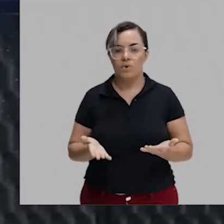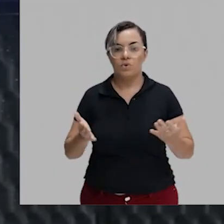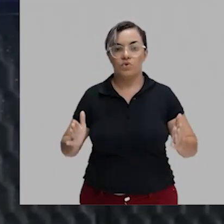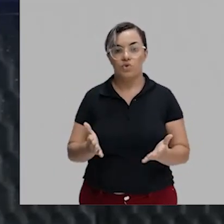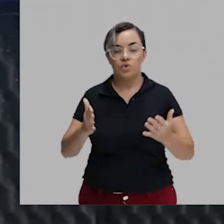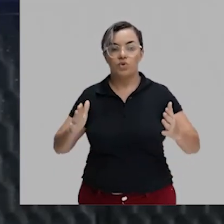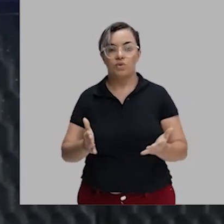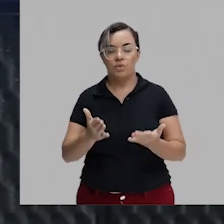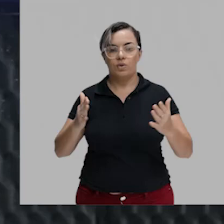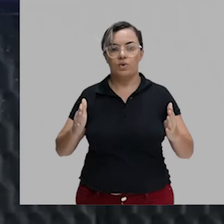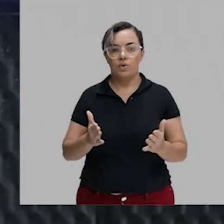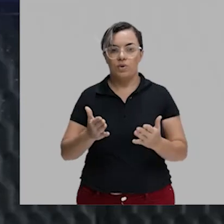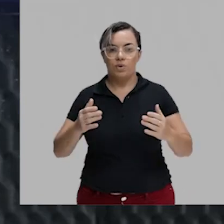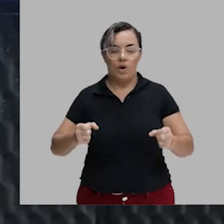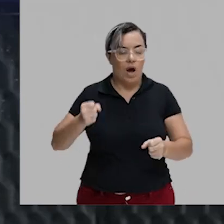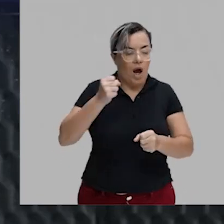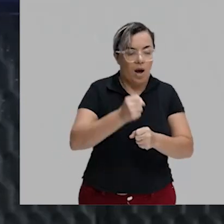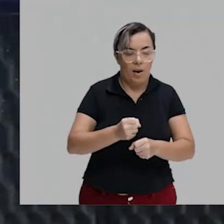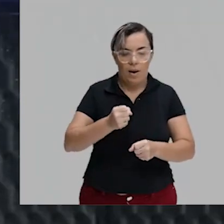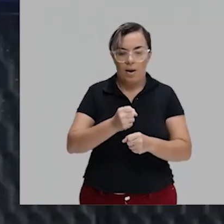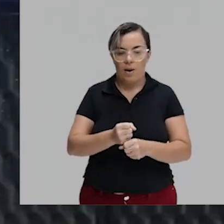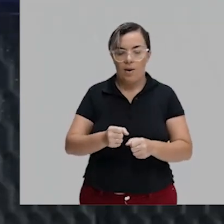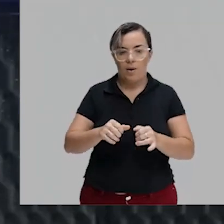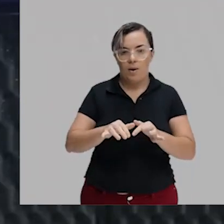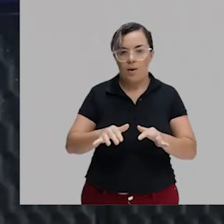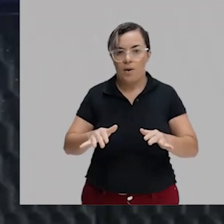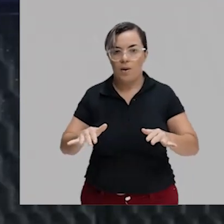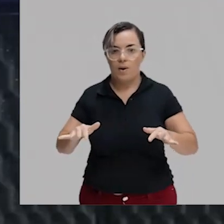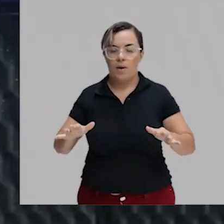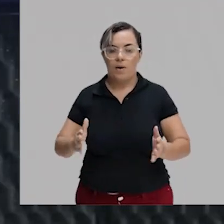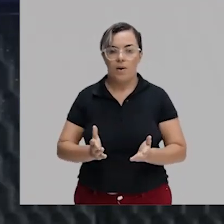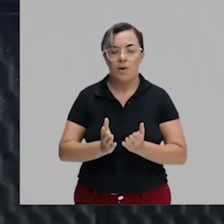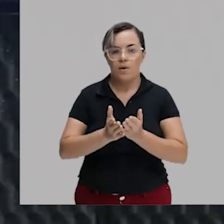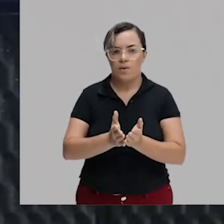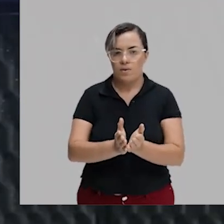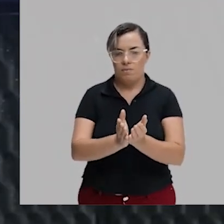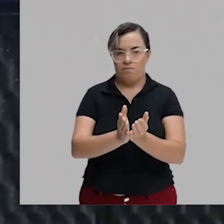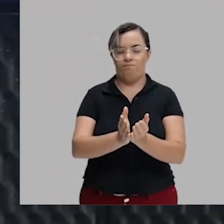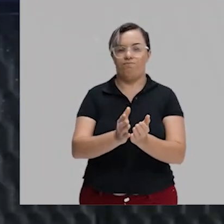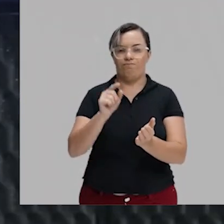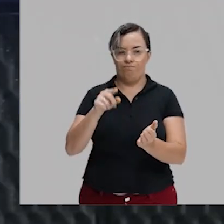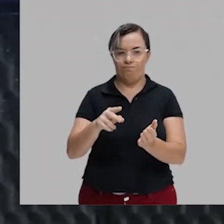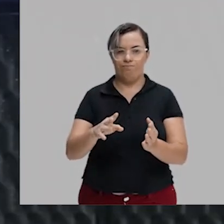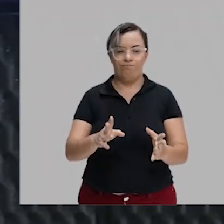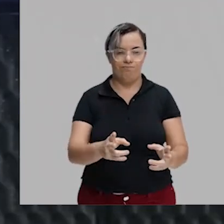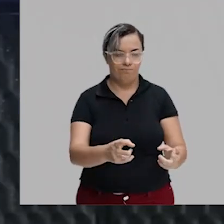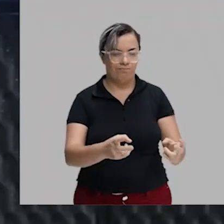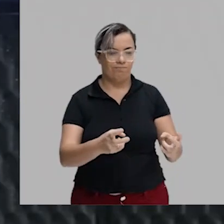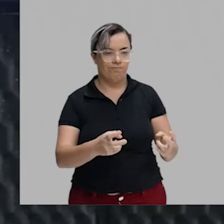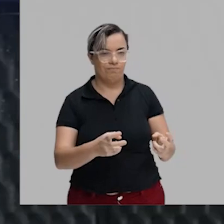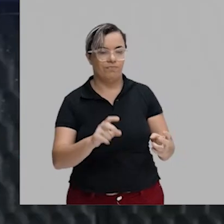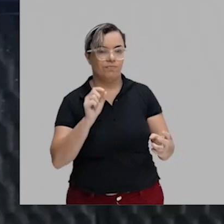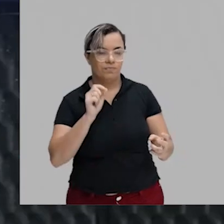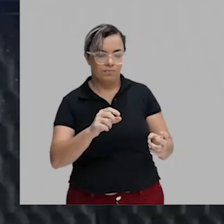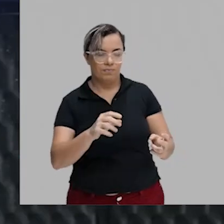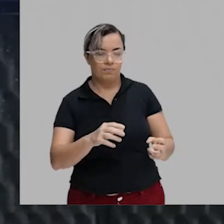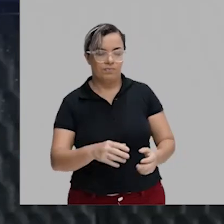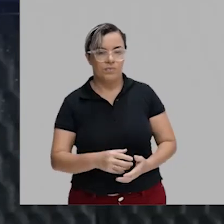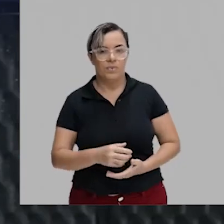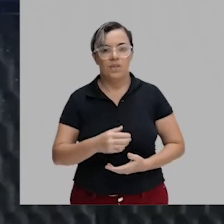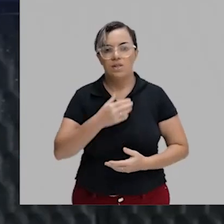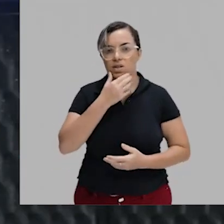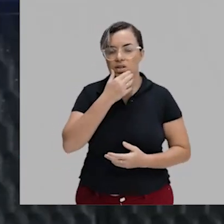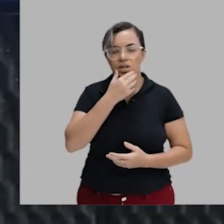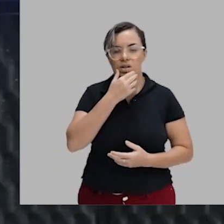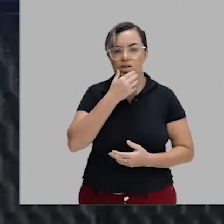naval. A gente observa a Inglaterra envolvida nesse estímulo da construção naval.